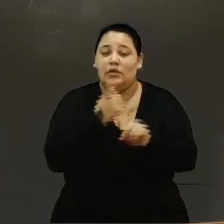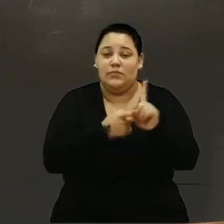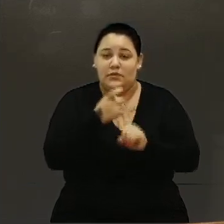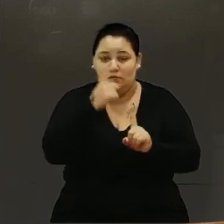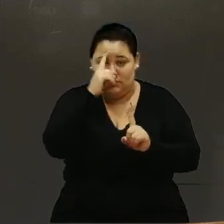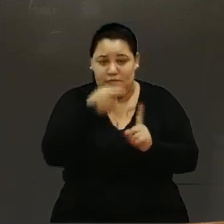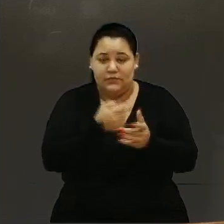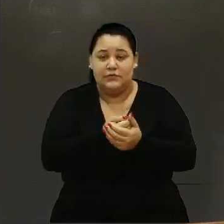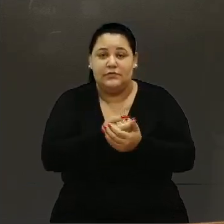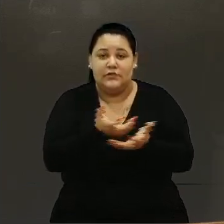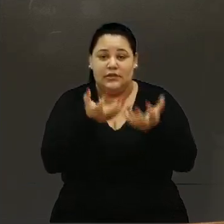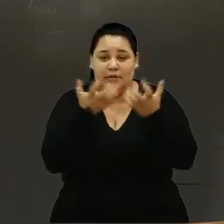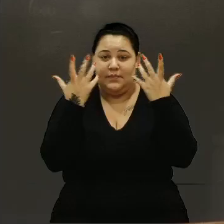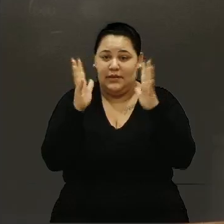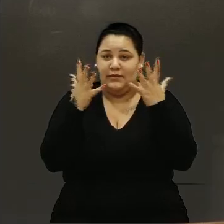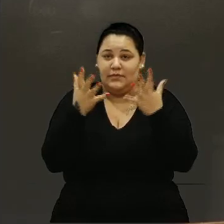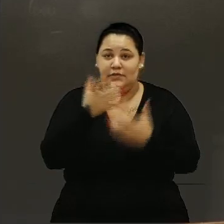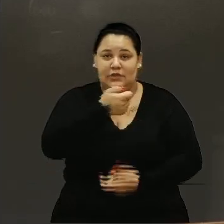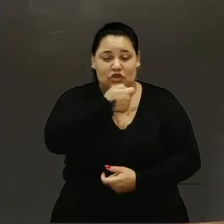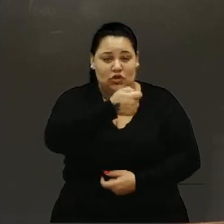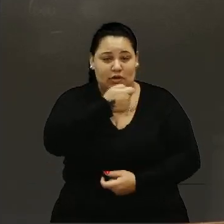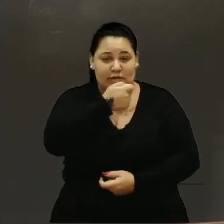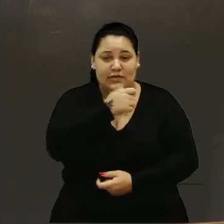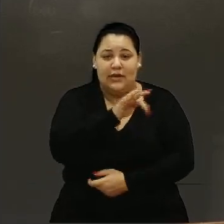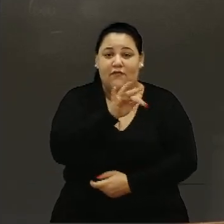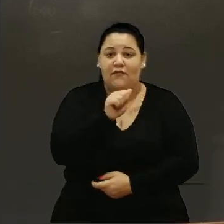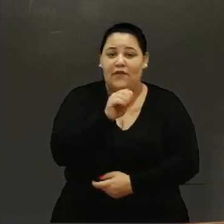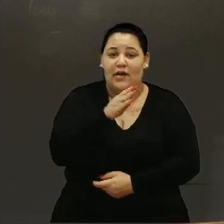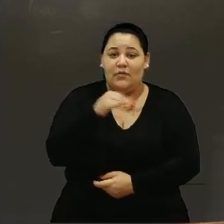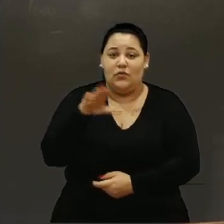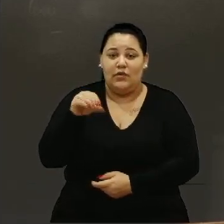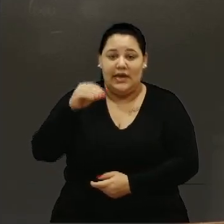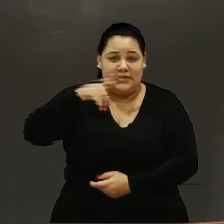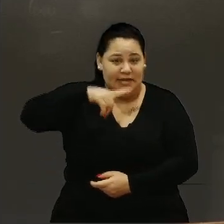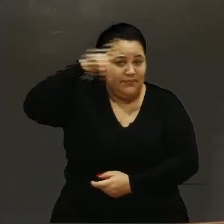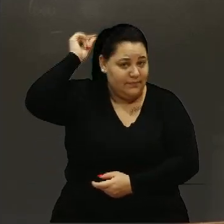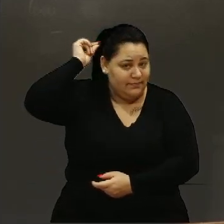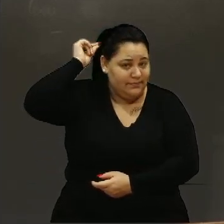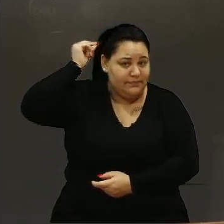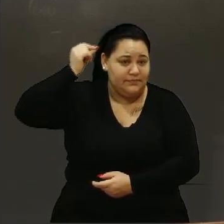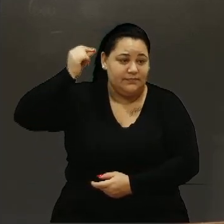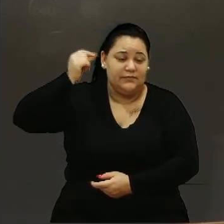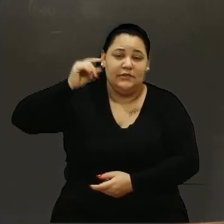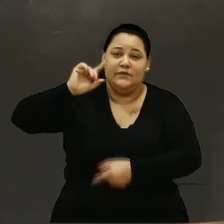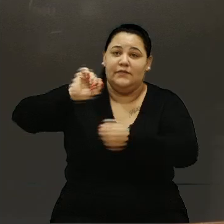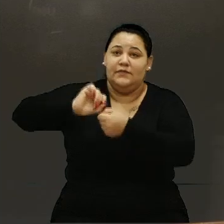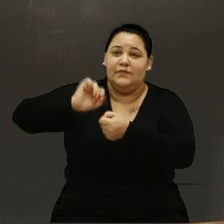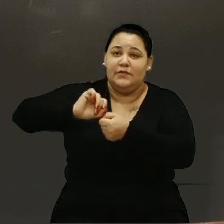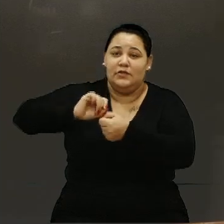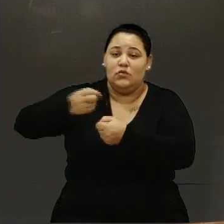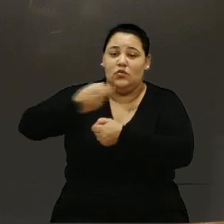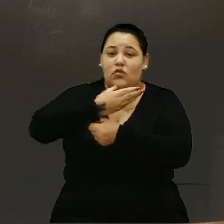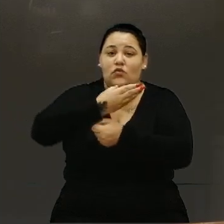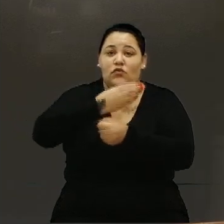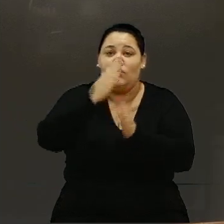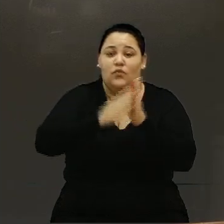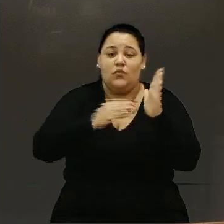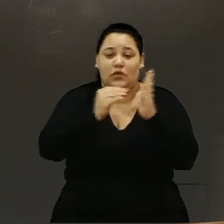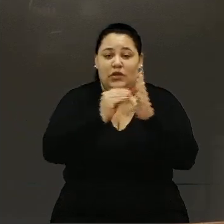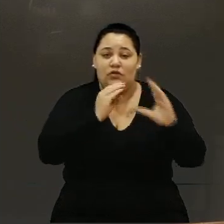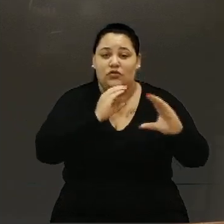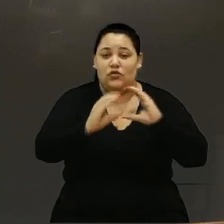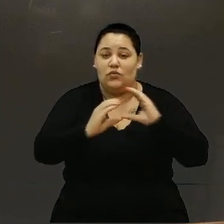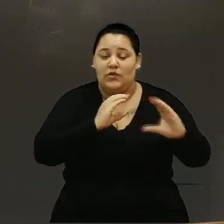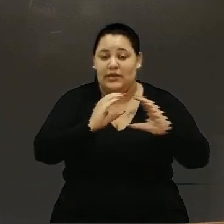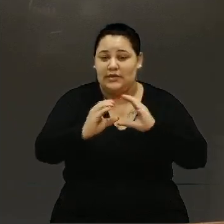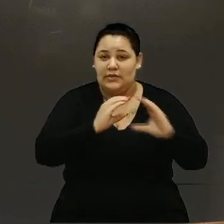jornalista Fábio pela realização do debate ontem sobre um novo modelo de comunicação esportiva. Foi